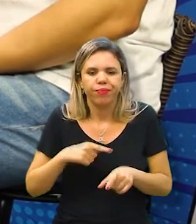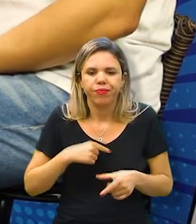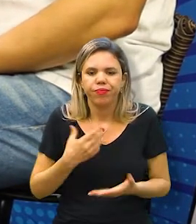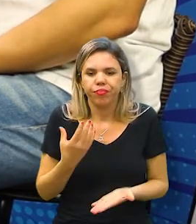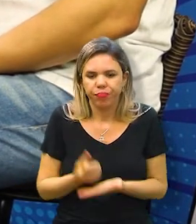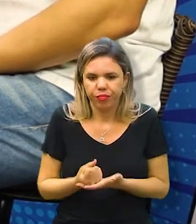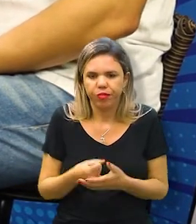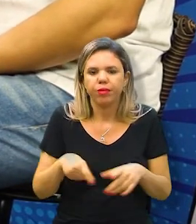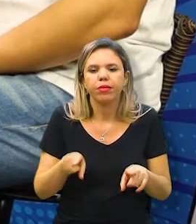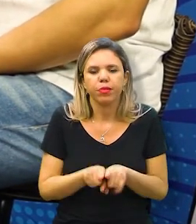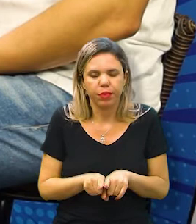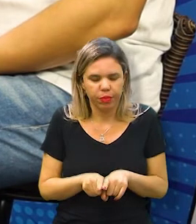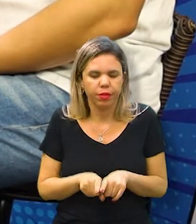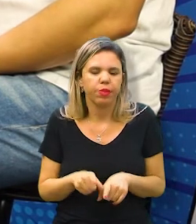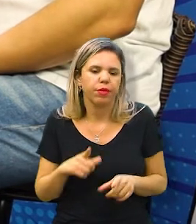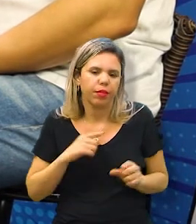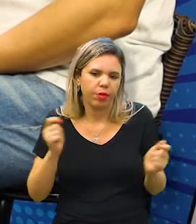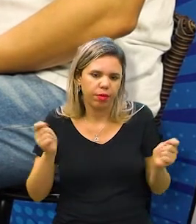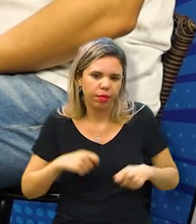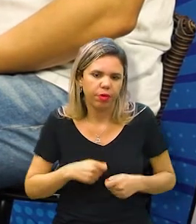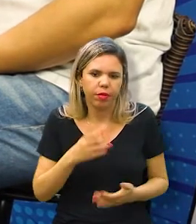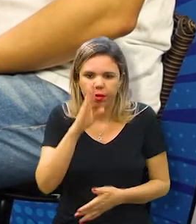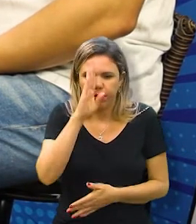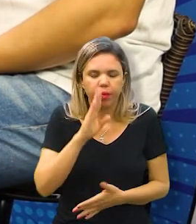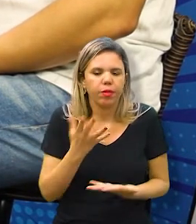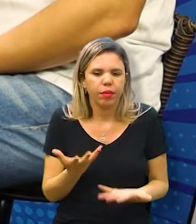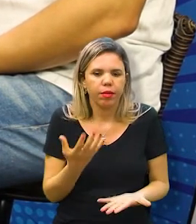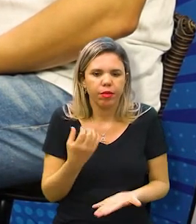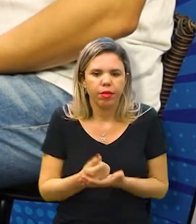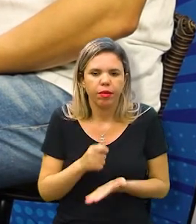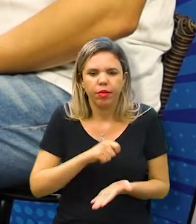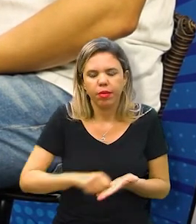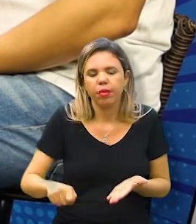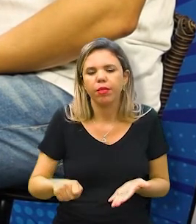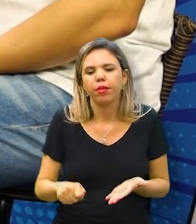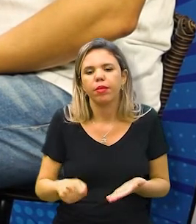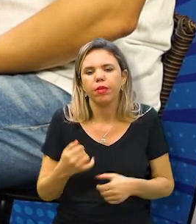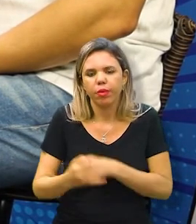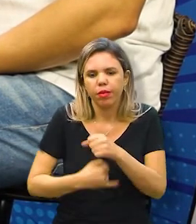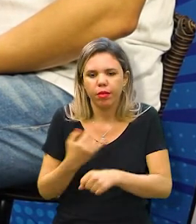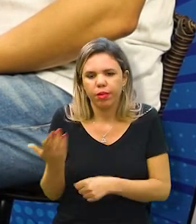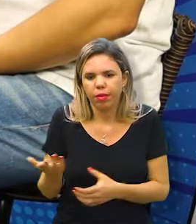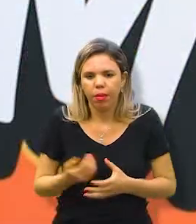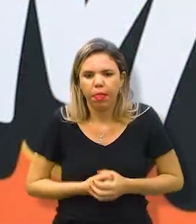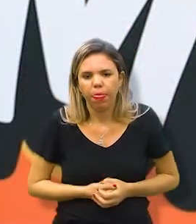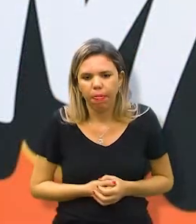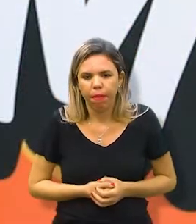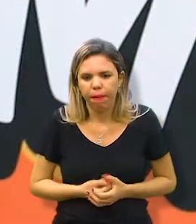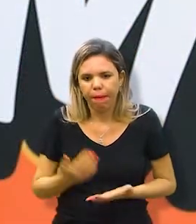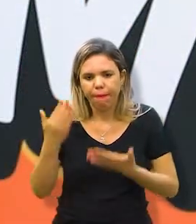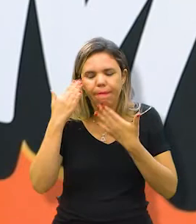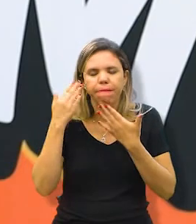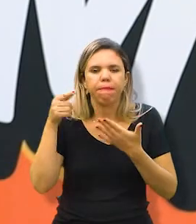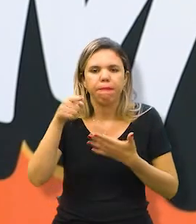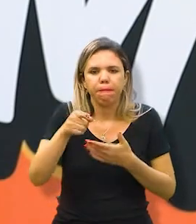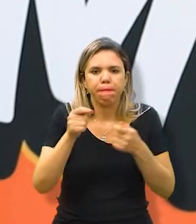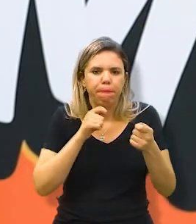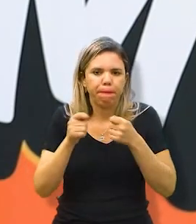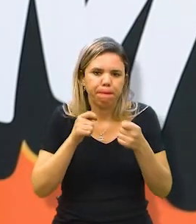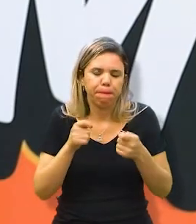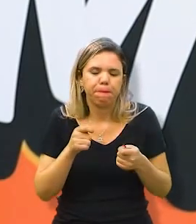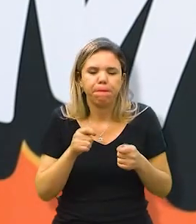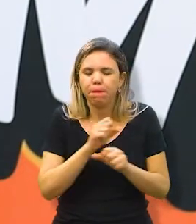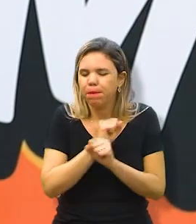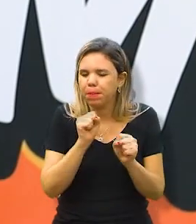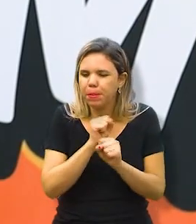versão dele digital no Kindle, e ele está gratuito para quem é assinante do Kindle Unlimited. Kate, muito obrigado pela